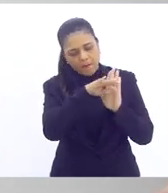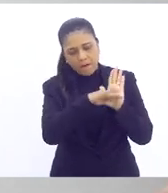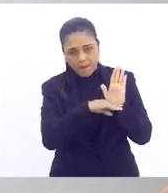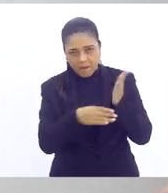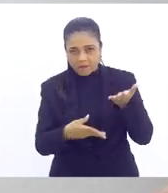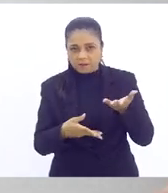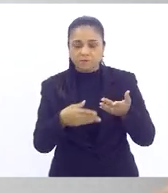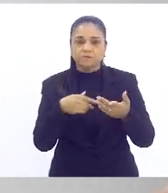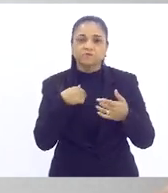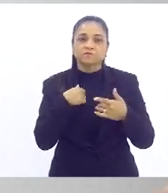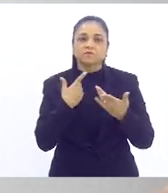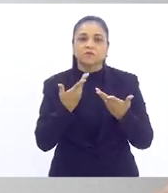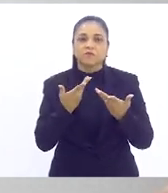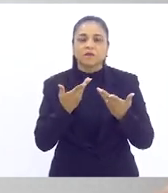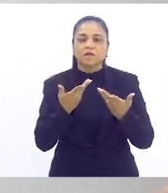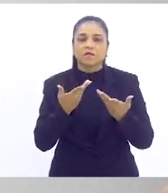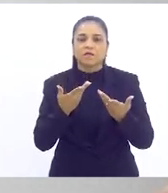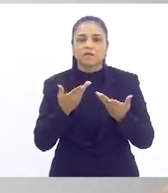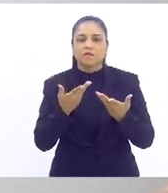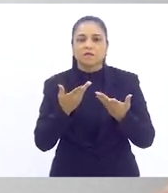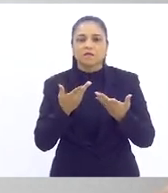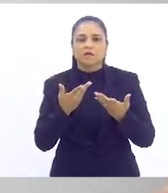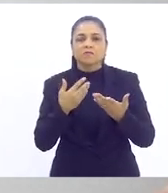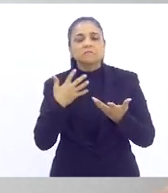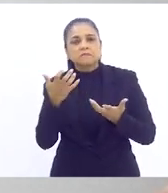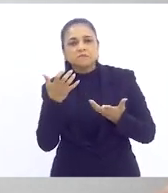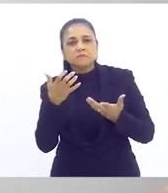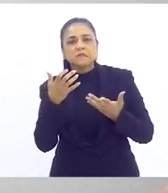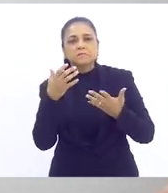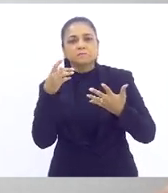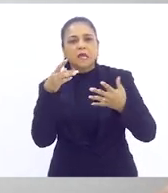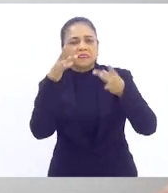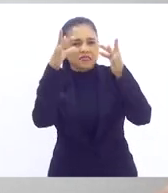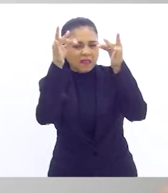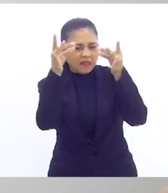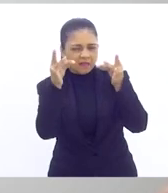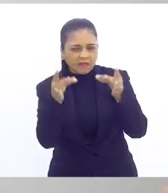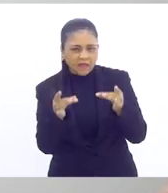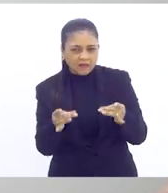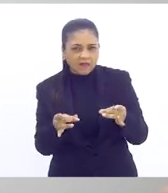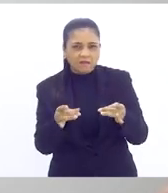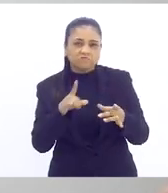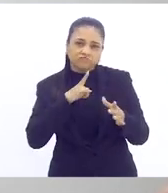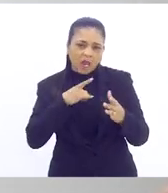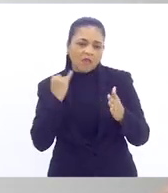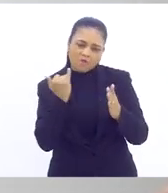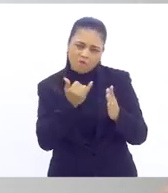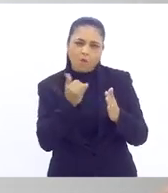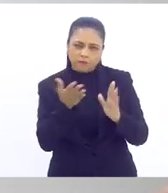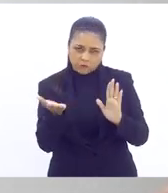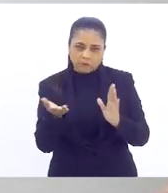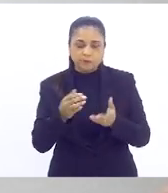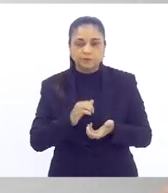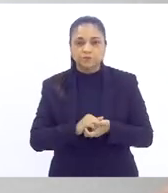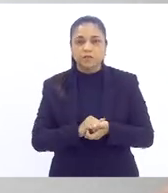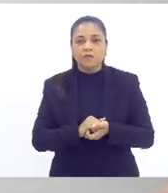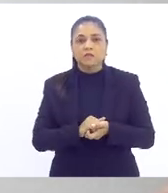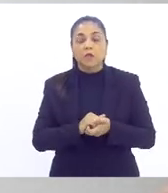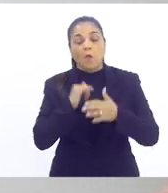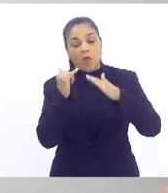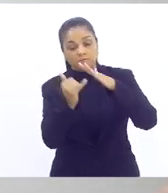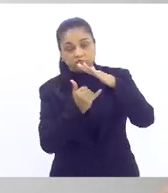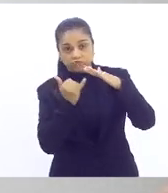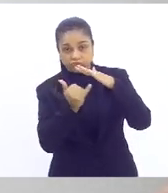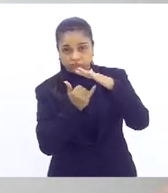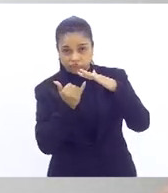se chegou a esse nível de detalhe né eu acho que aí as entidades